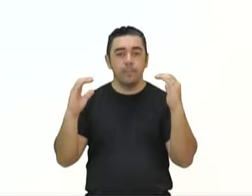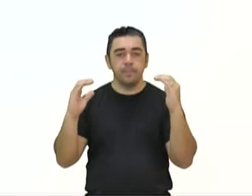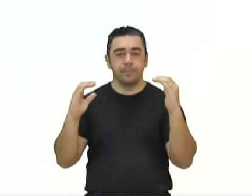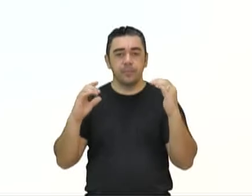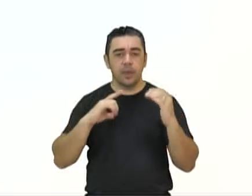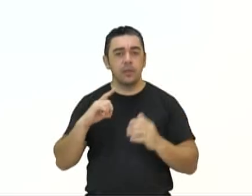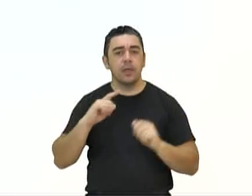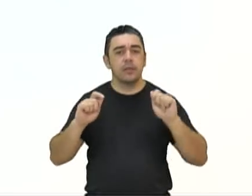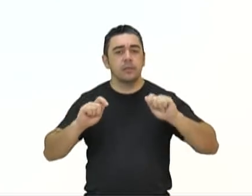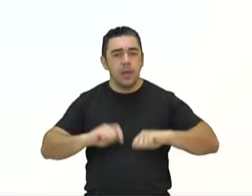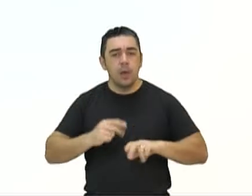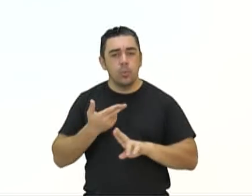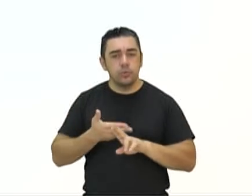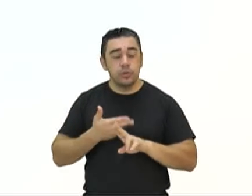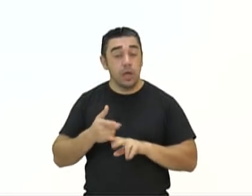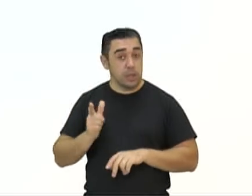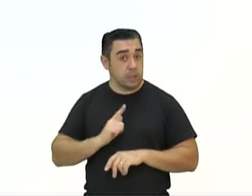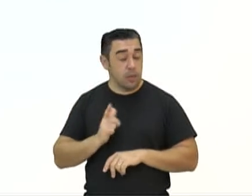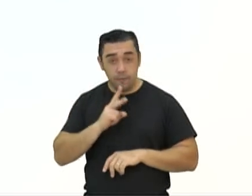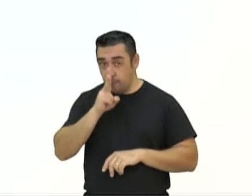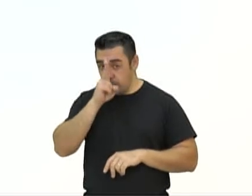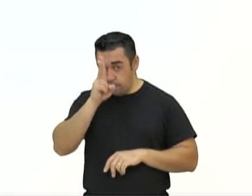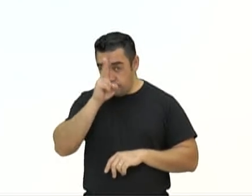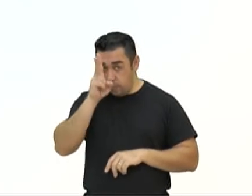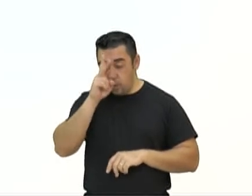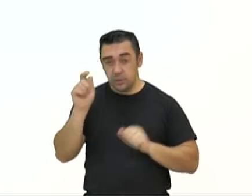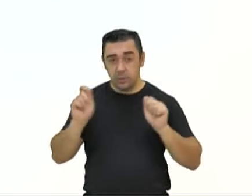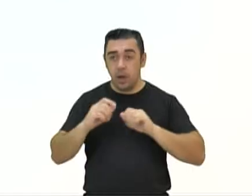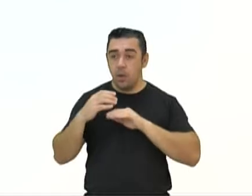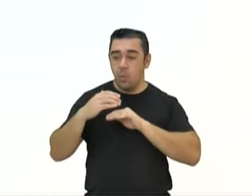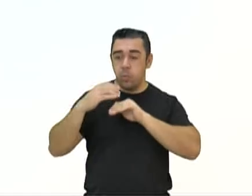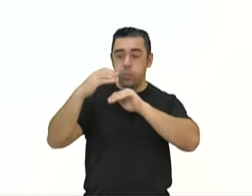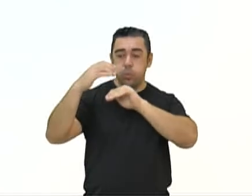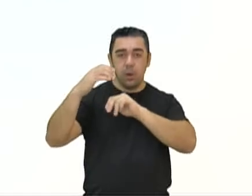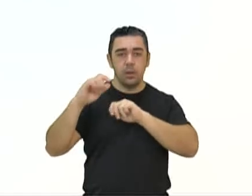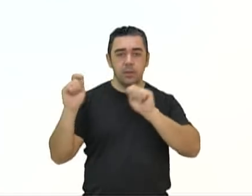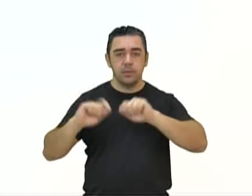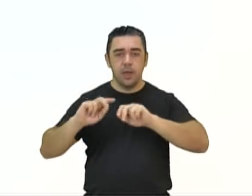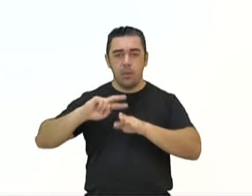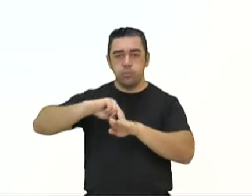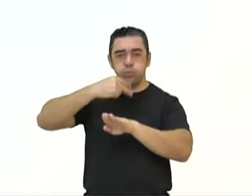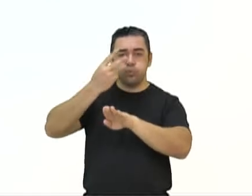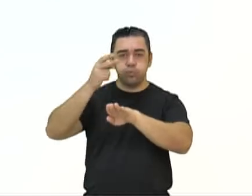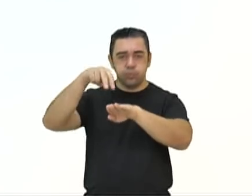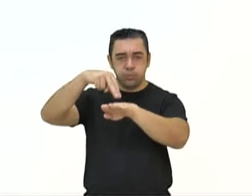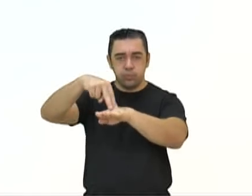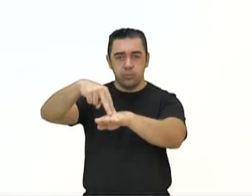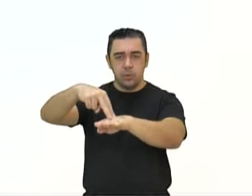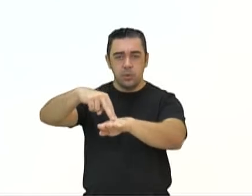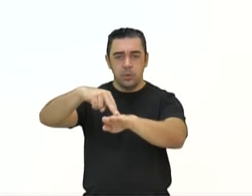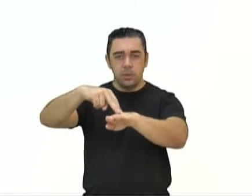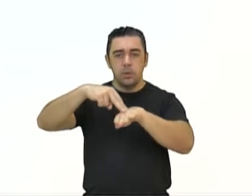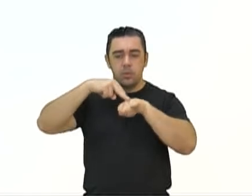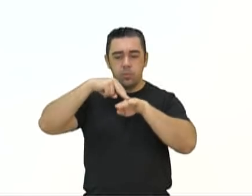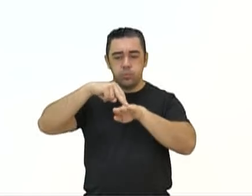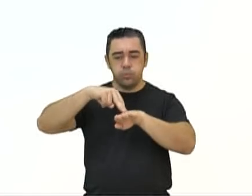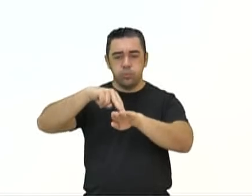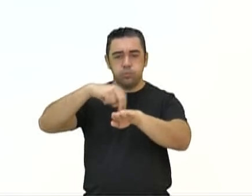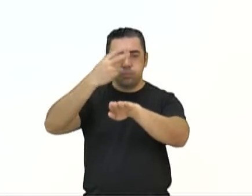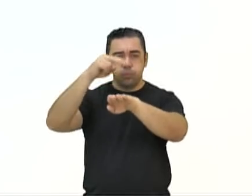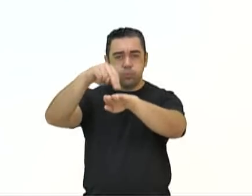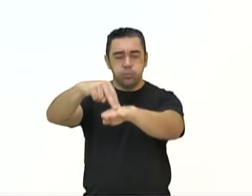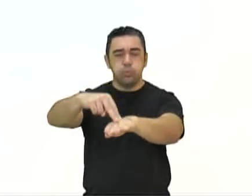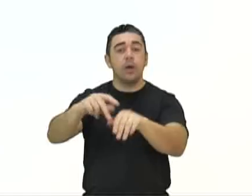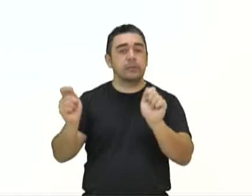estáveis e possuem muita potência para saltar e manter o tempo de voo, permitindo que sejam usados